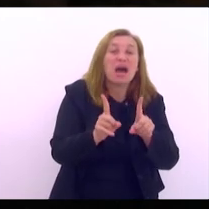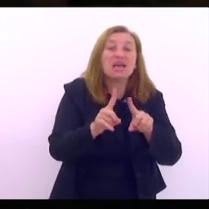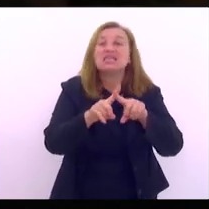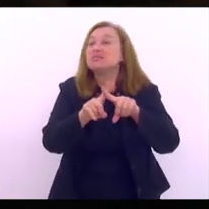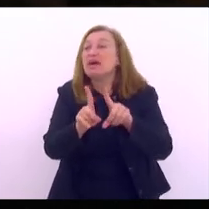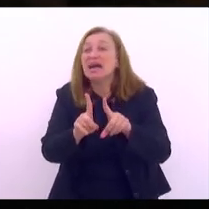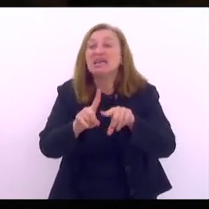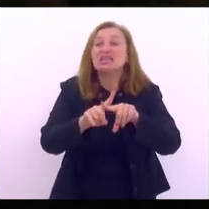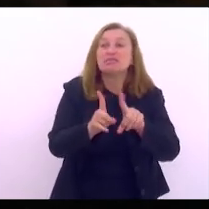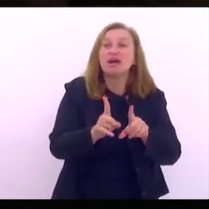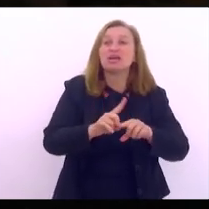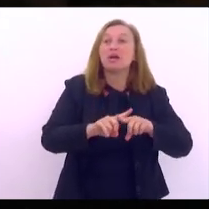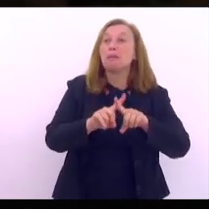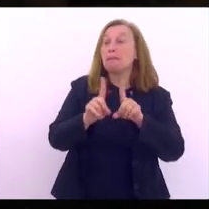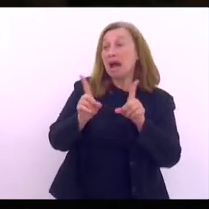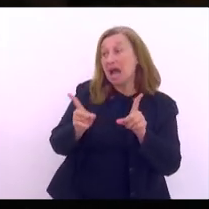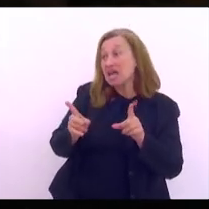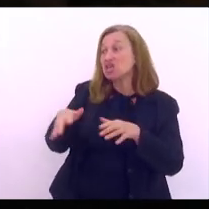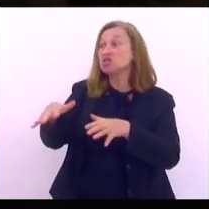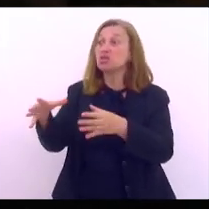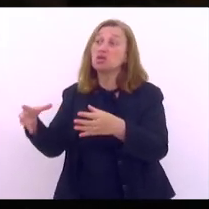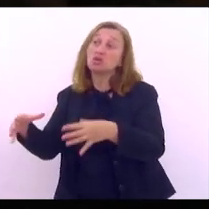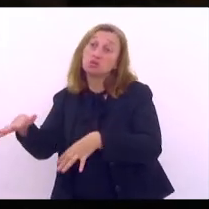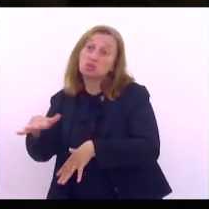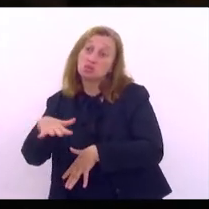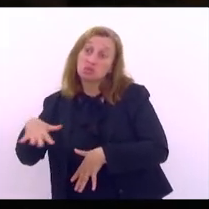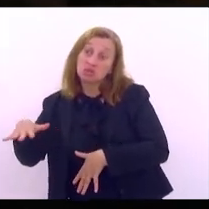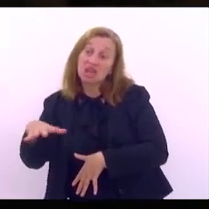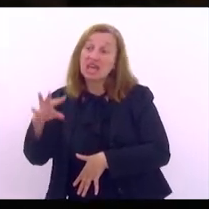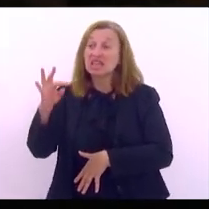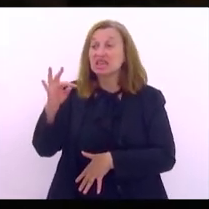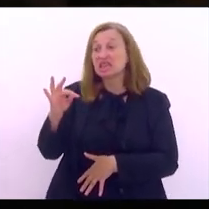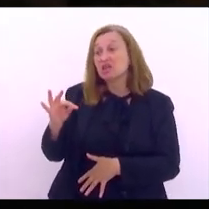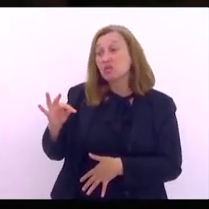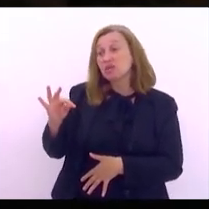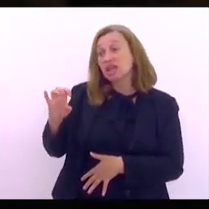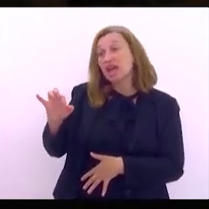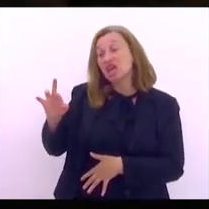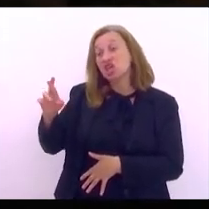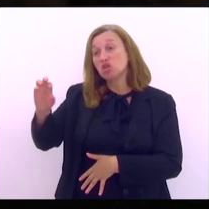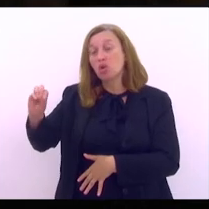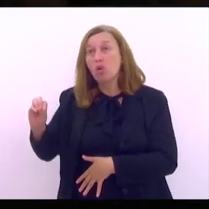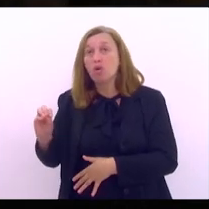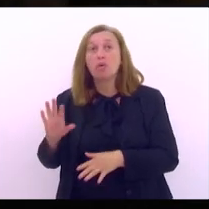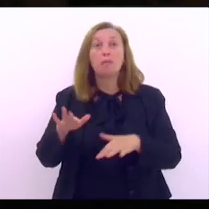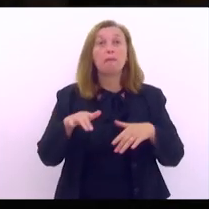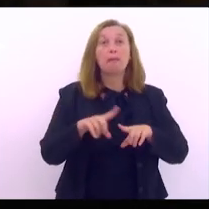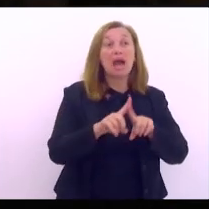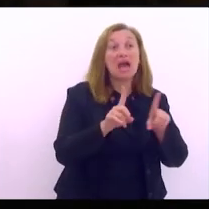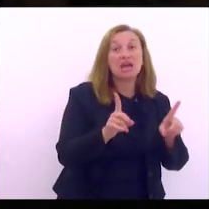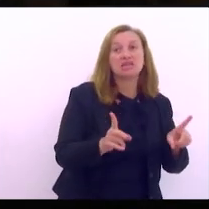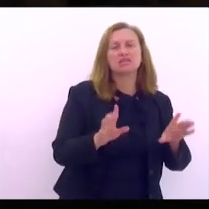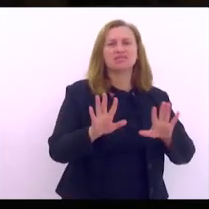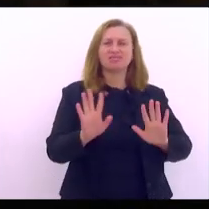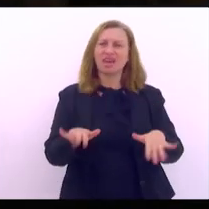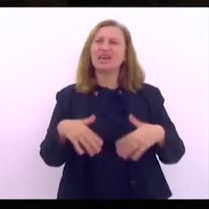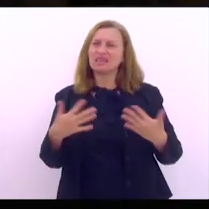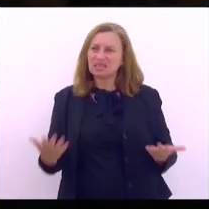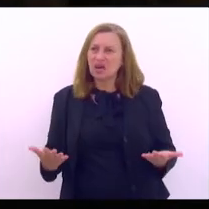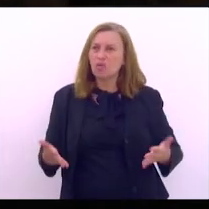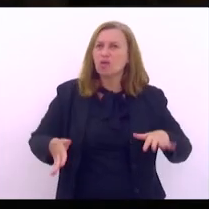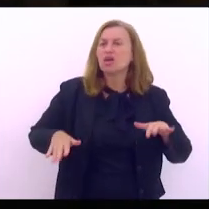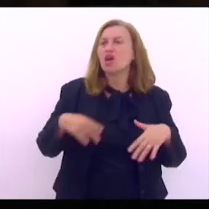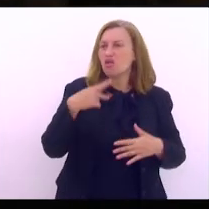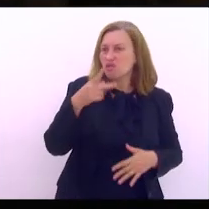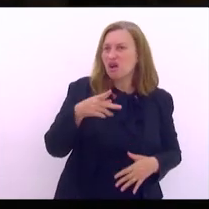Mais os territórios, mais... Então, seria mais ou menos o seguinte. Traficantes